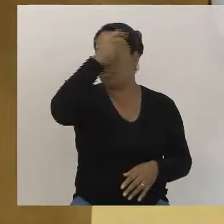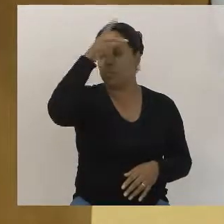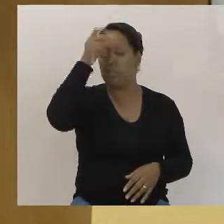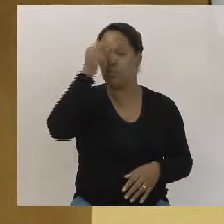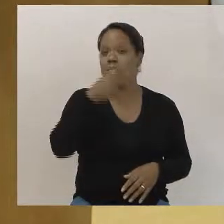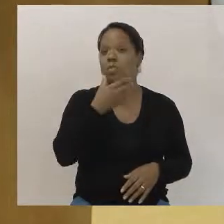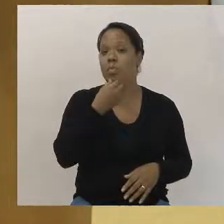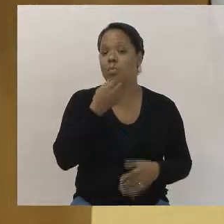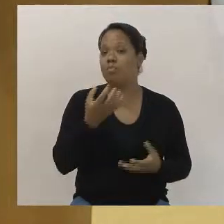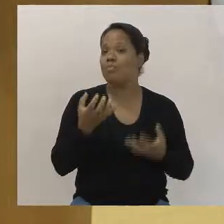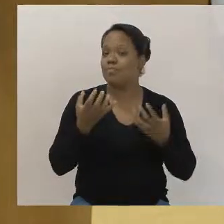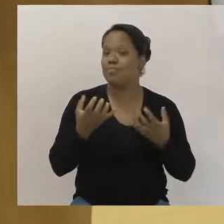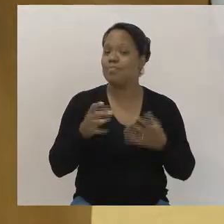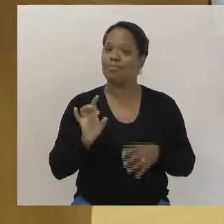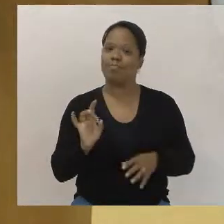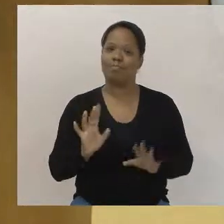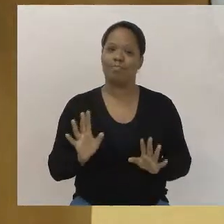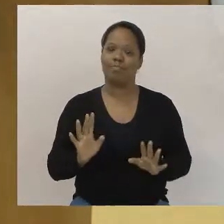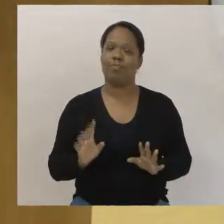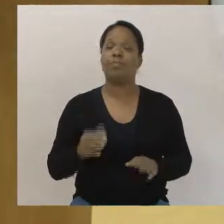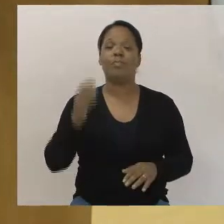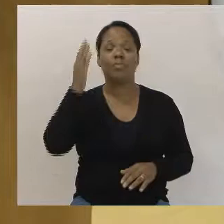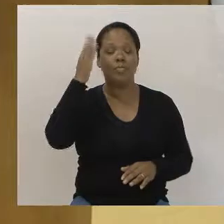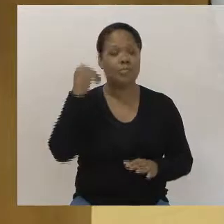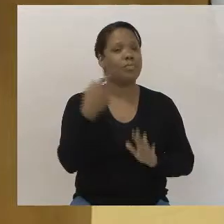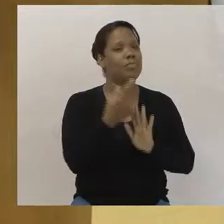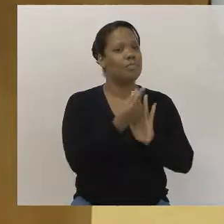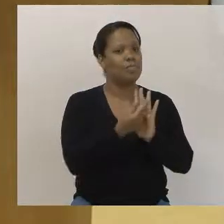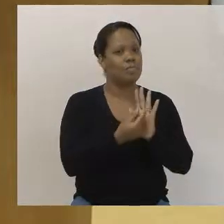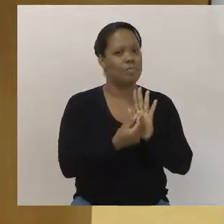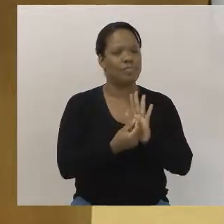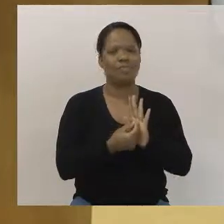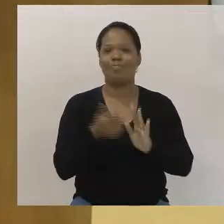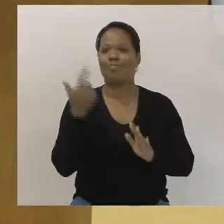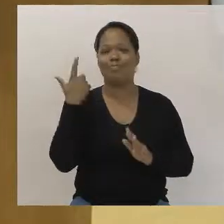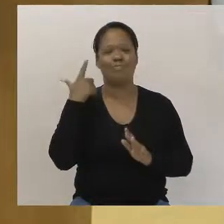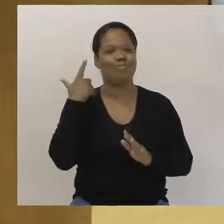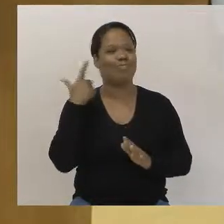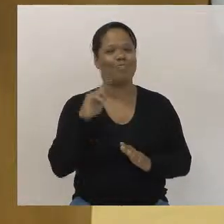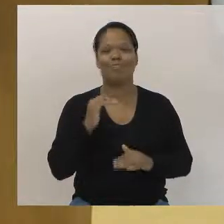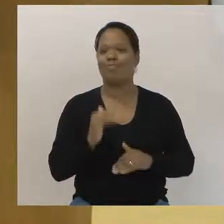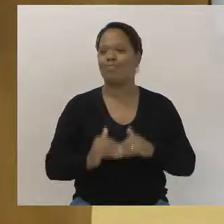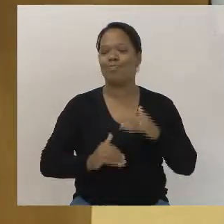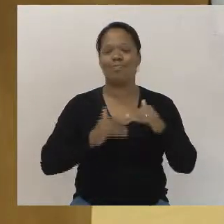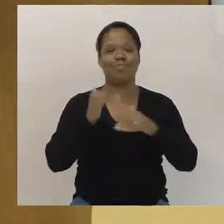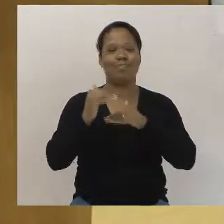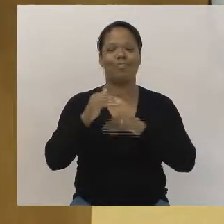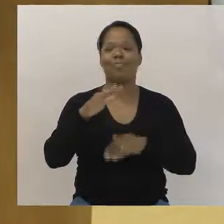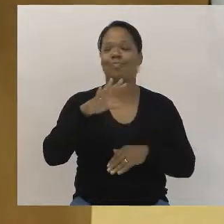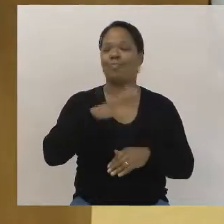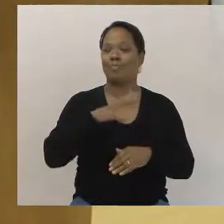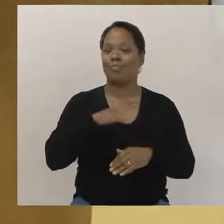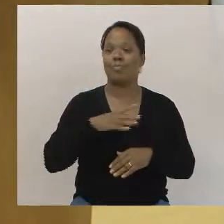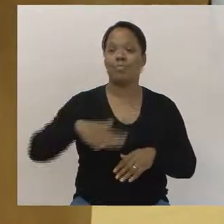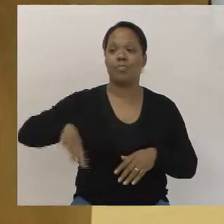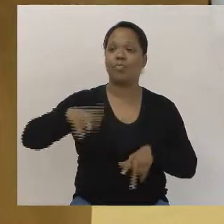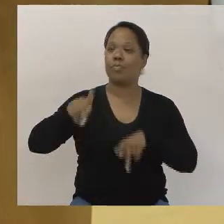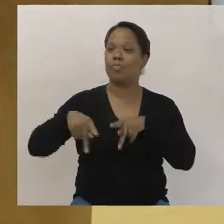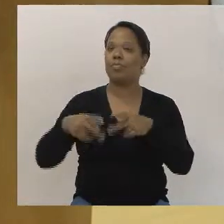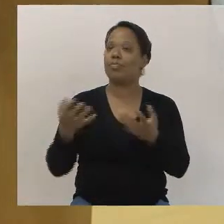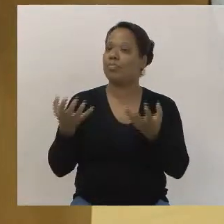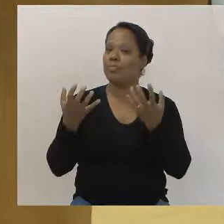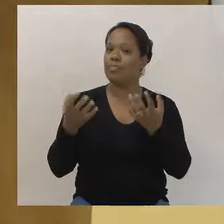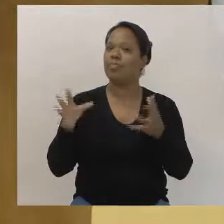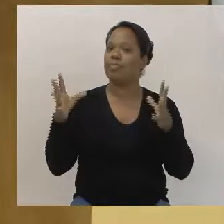que a gente sabe que o orçamento público ele não dá conta desenvolver cidade o quanto o povo espera o